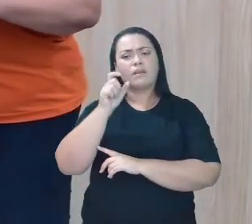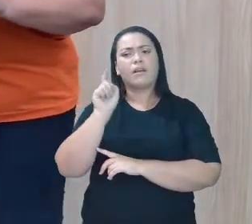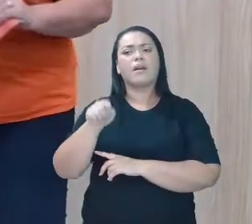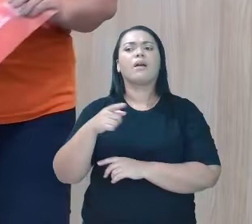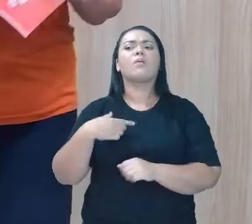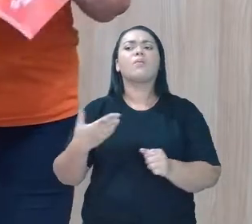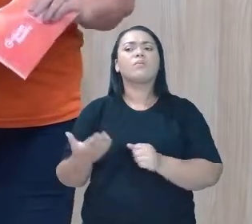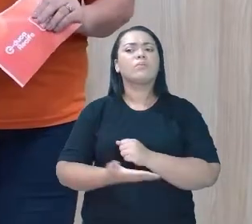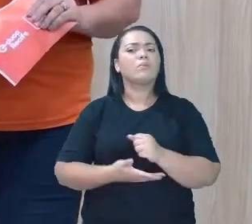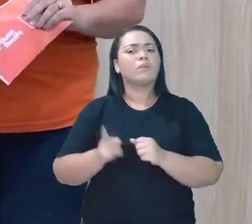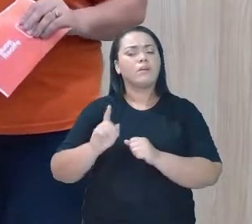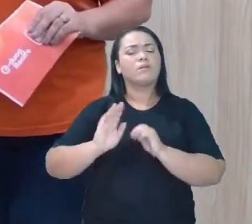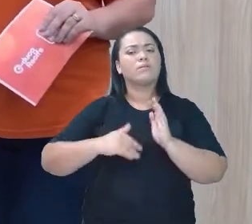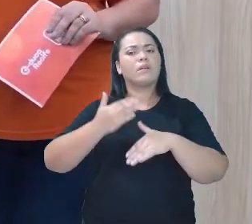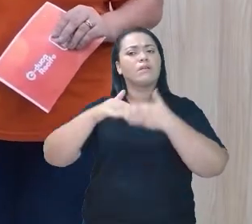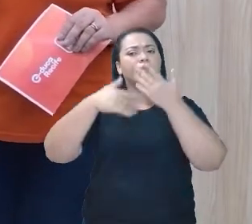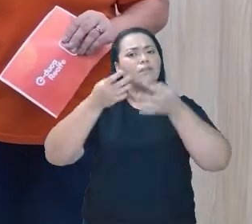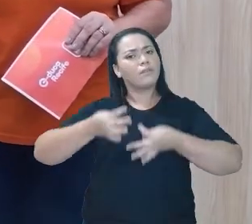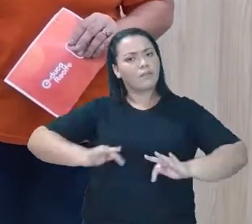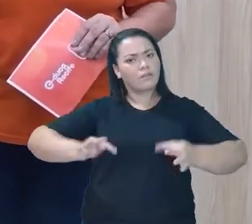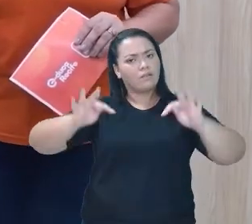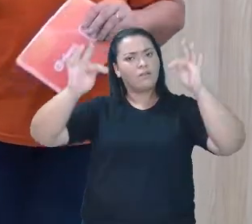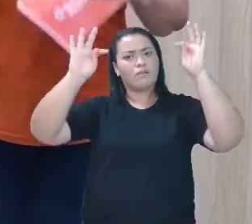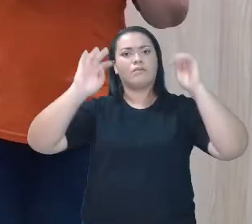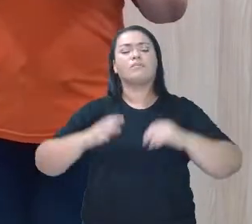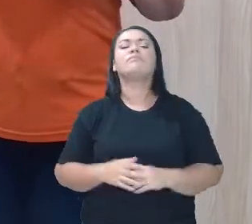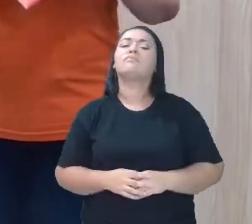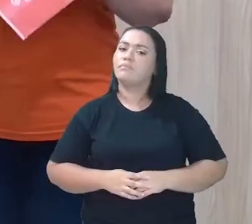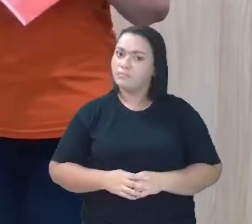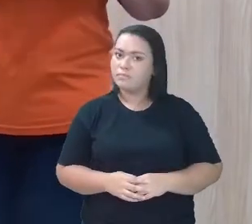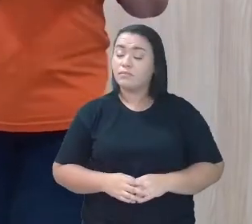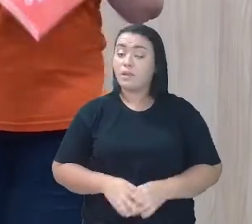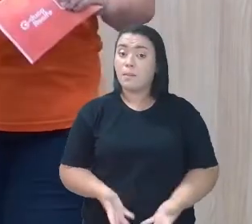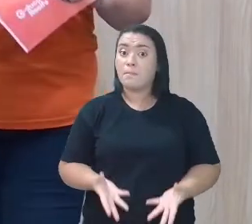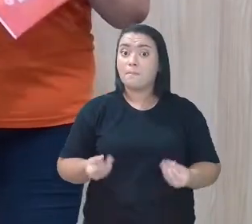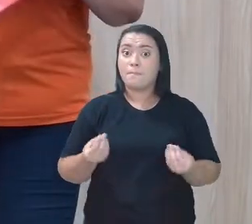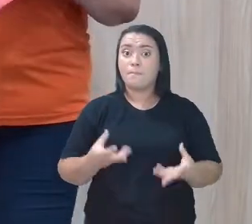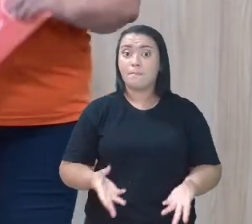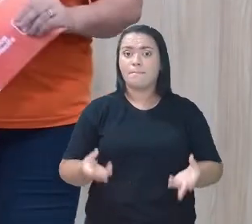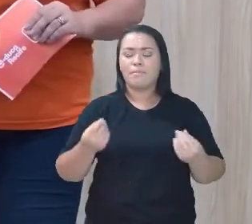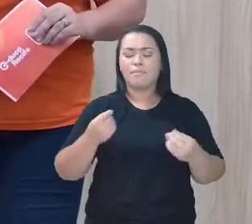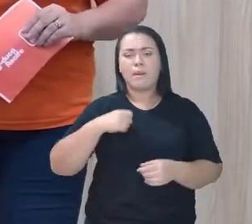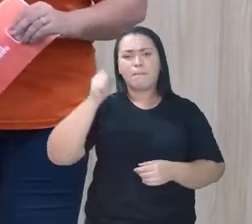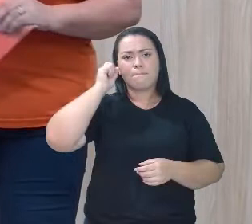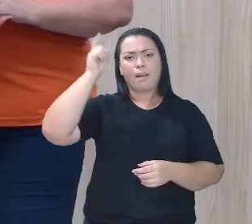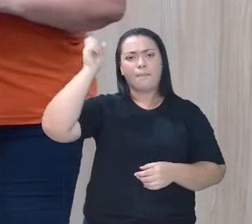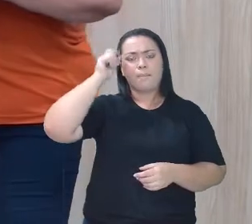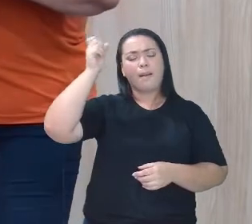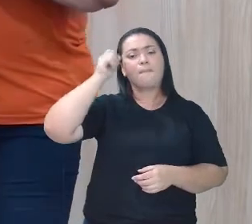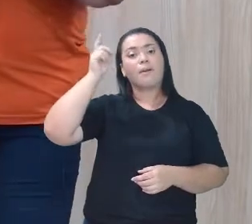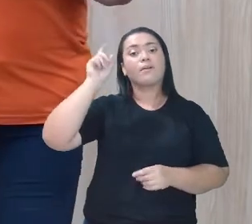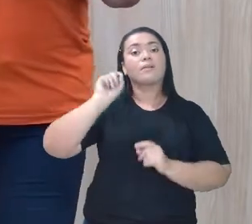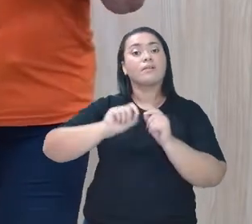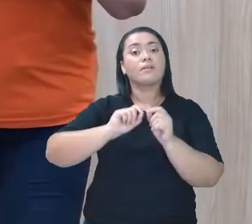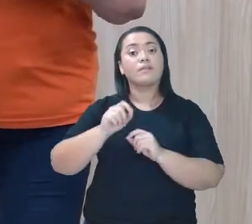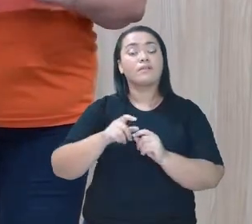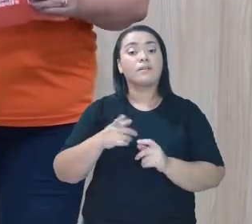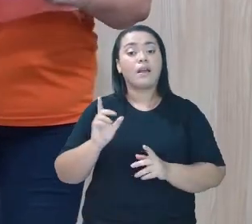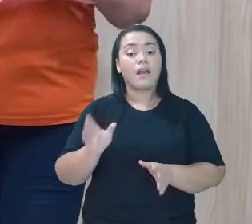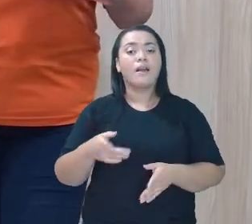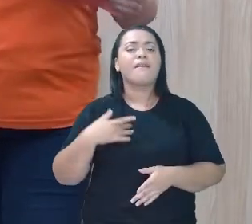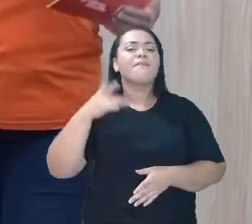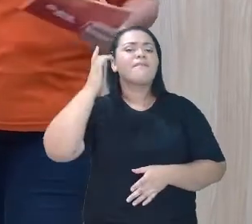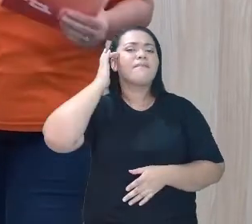é fundamental para o desenvolvimento tecnológico. Muitas e muitas invenções, né, que foram aí